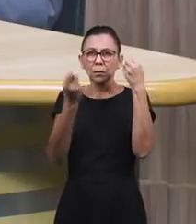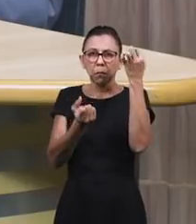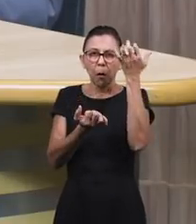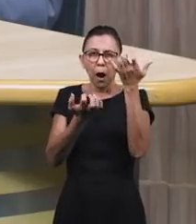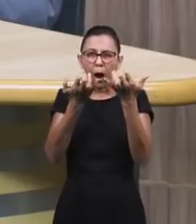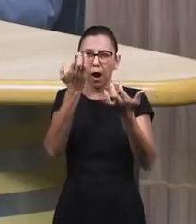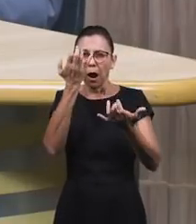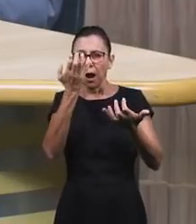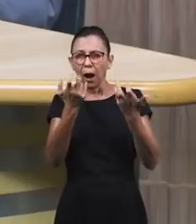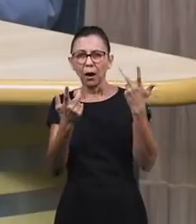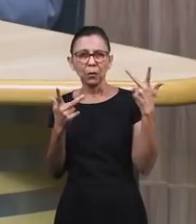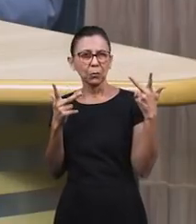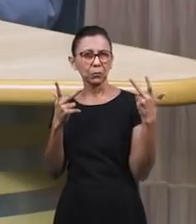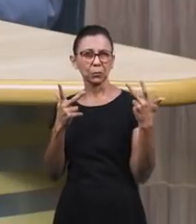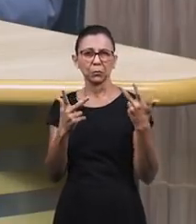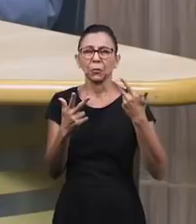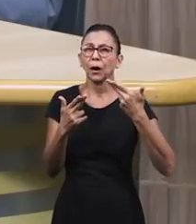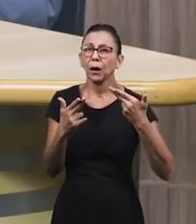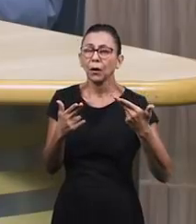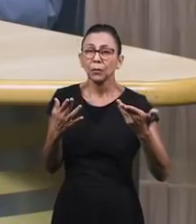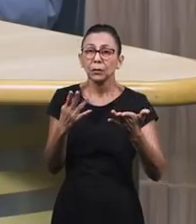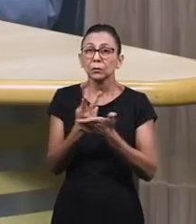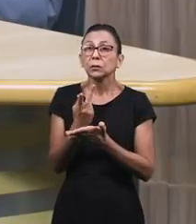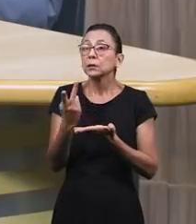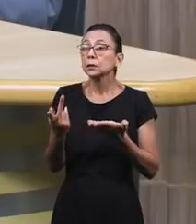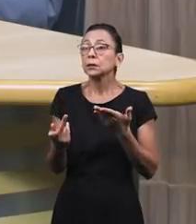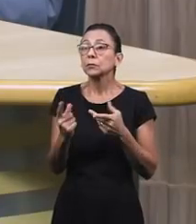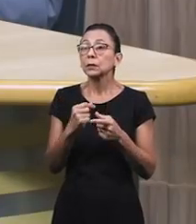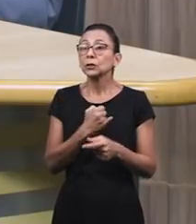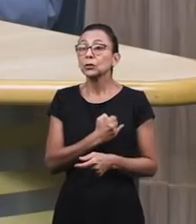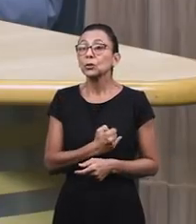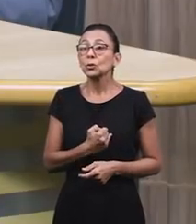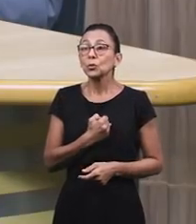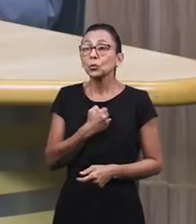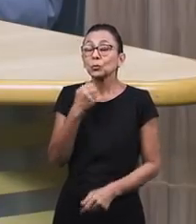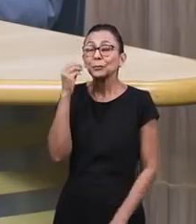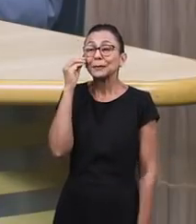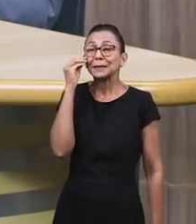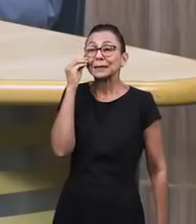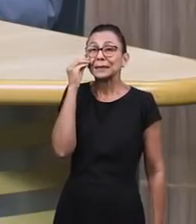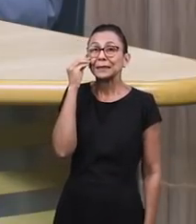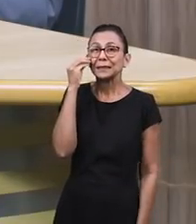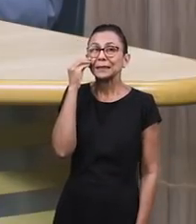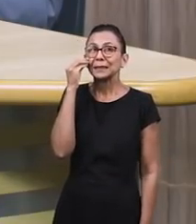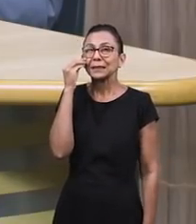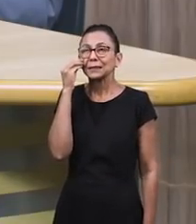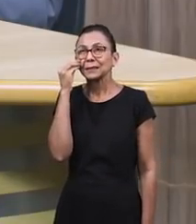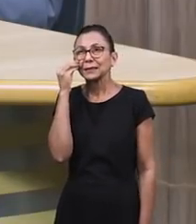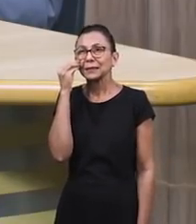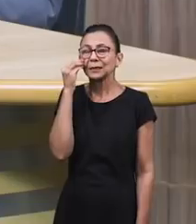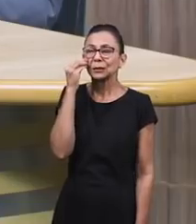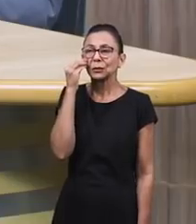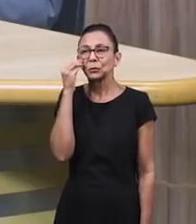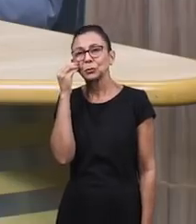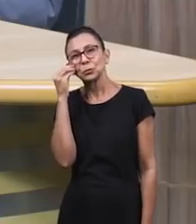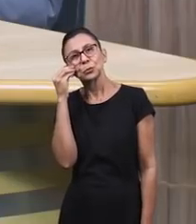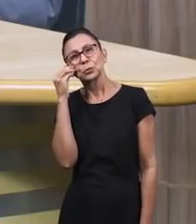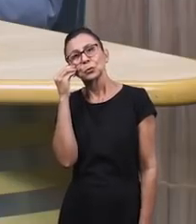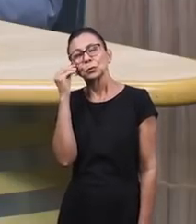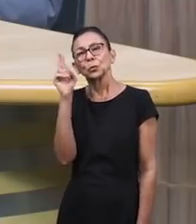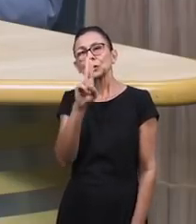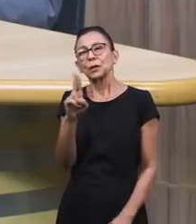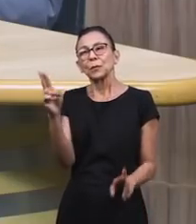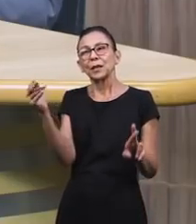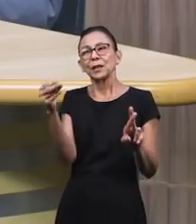Então o que estava acontecendo ali era João tentando trazer para referências